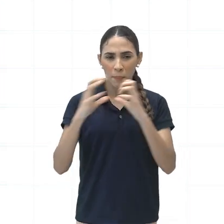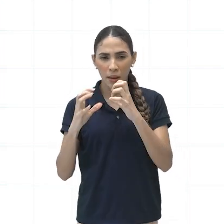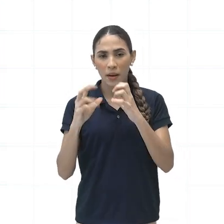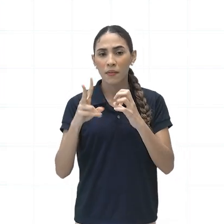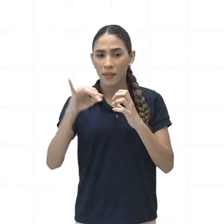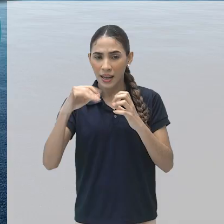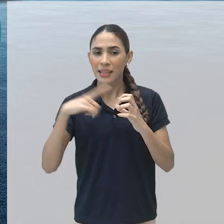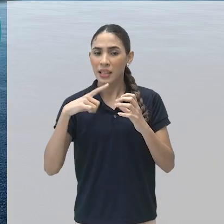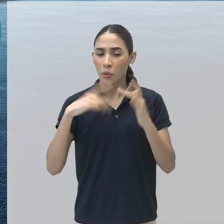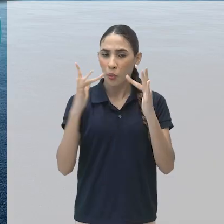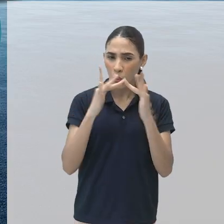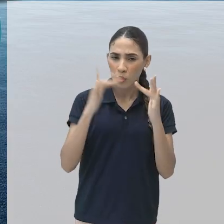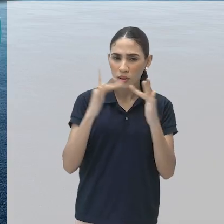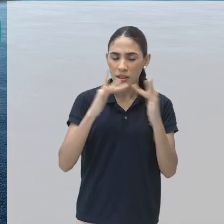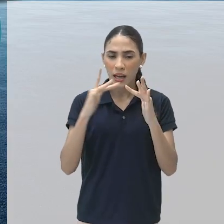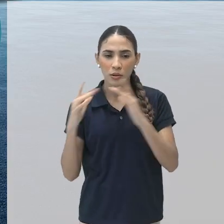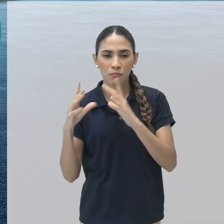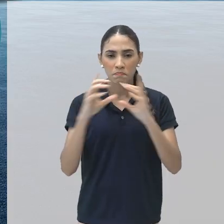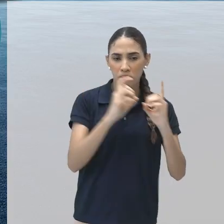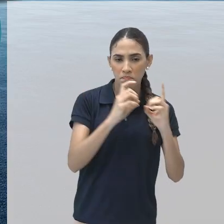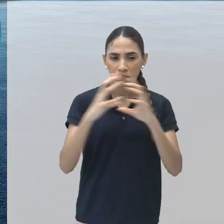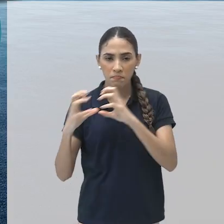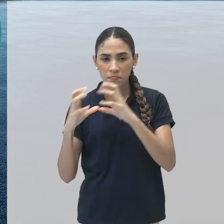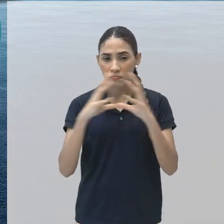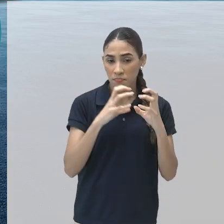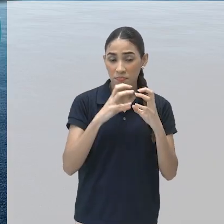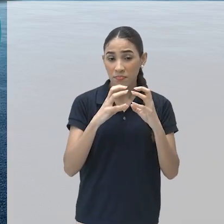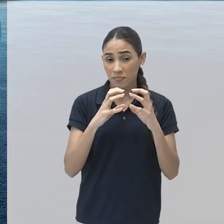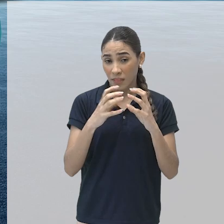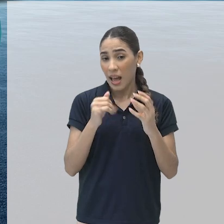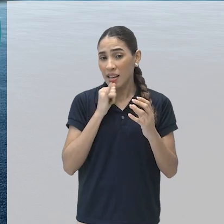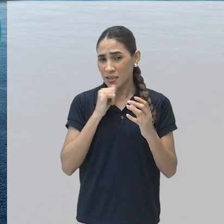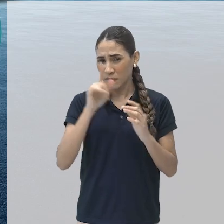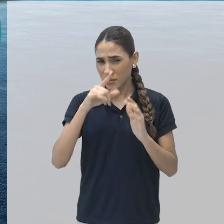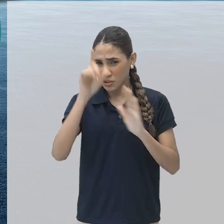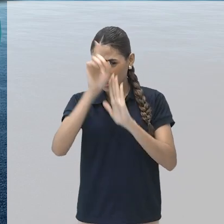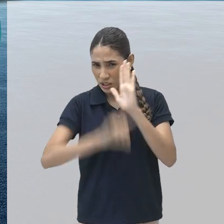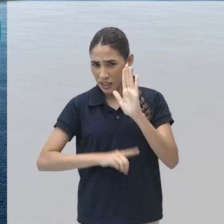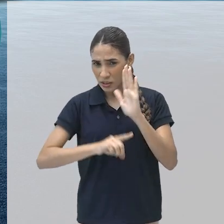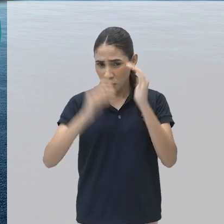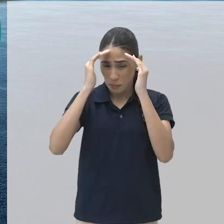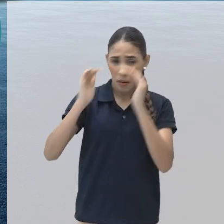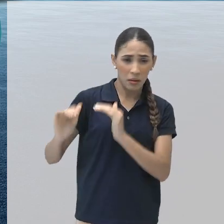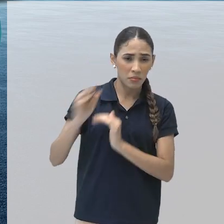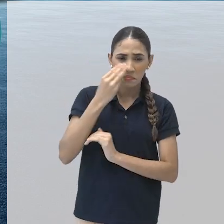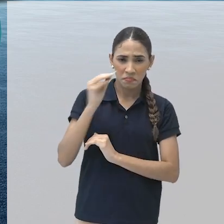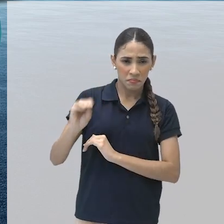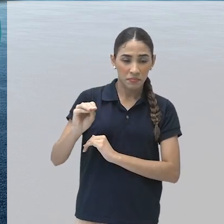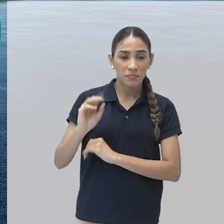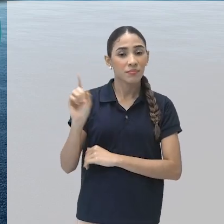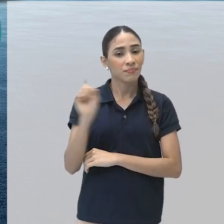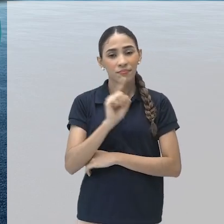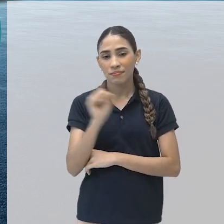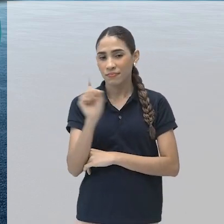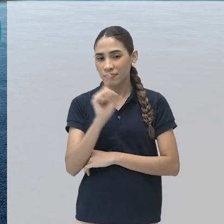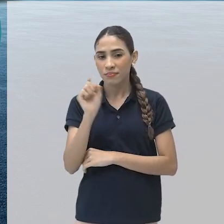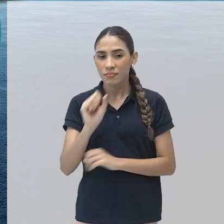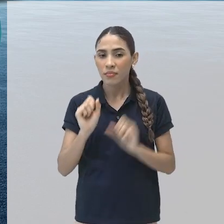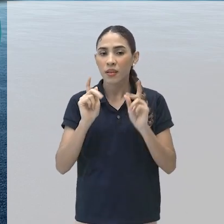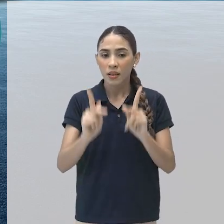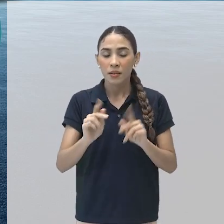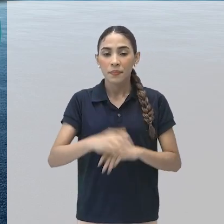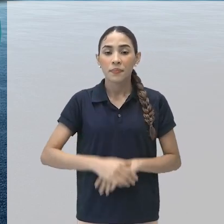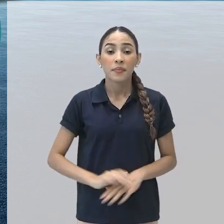o combate, o entrosamento corporal, que te dá direito de desrespeitar o seu oponente, tá